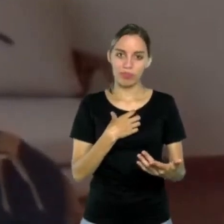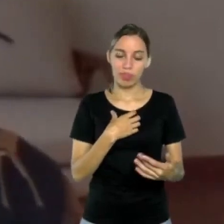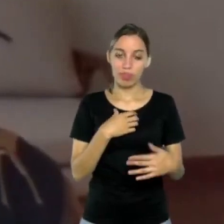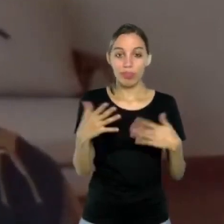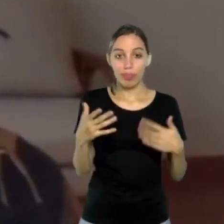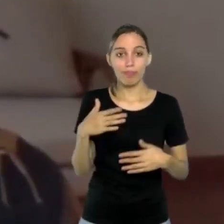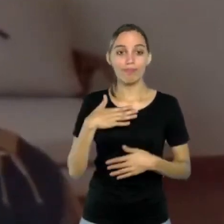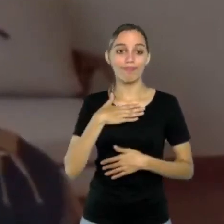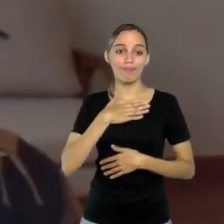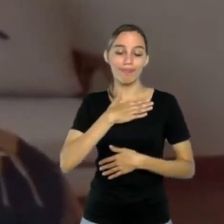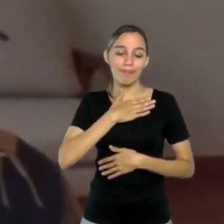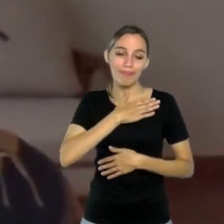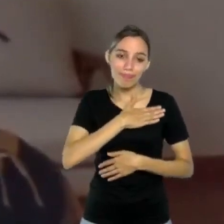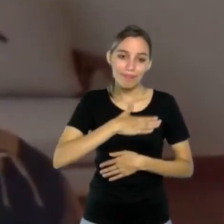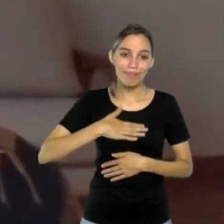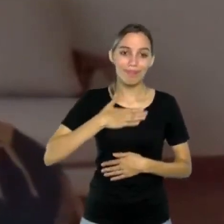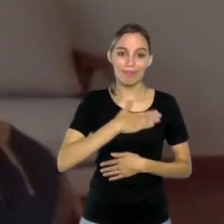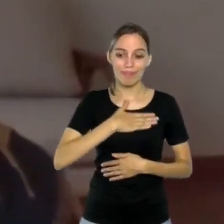com uma